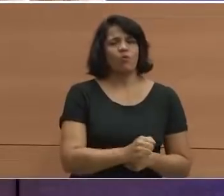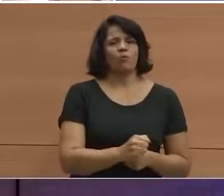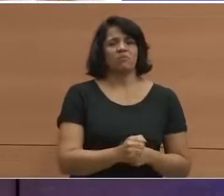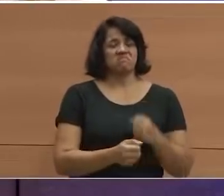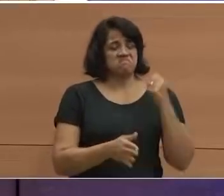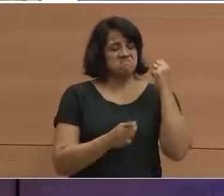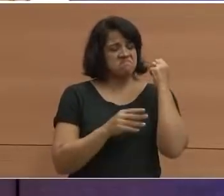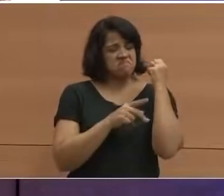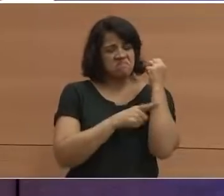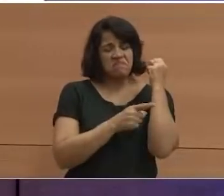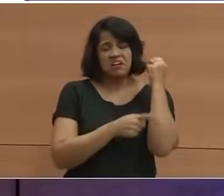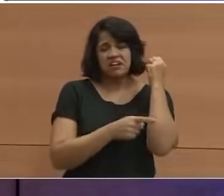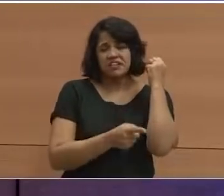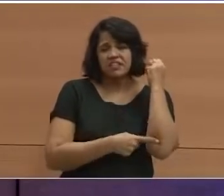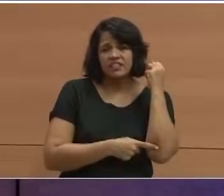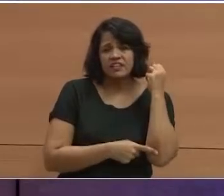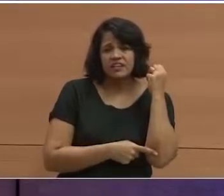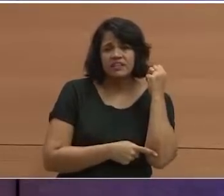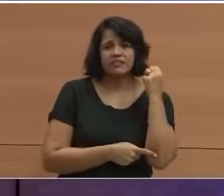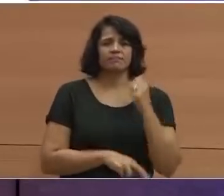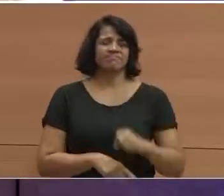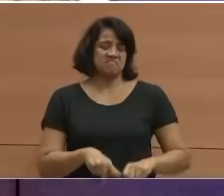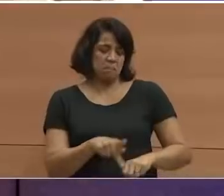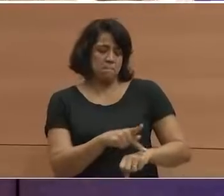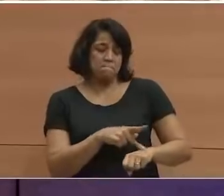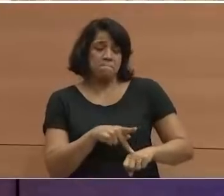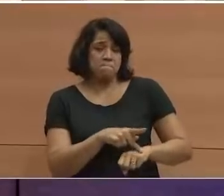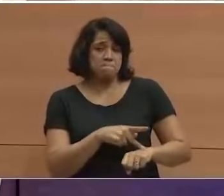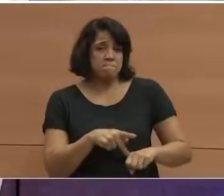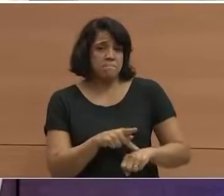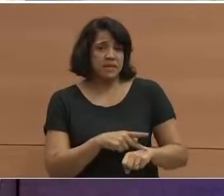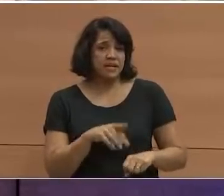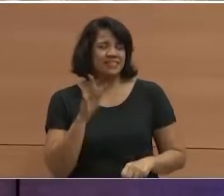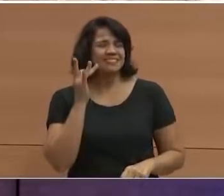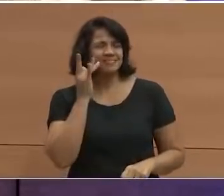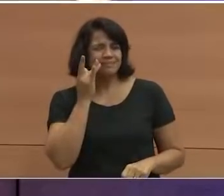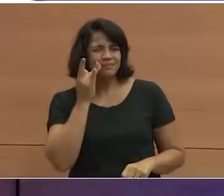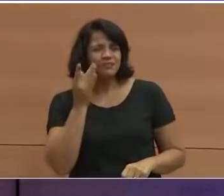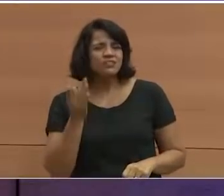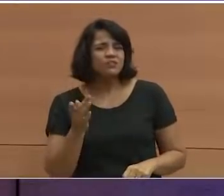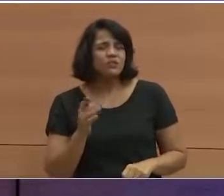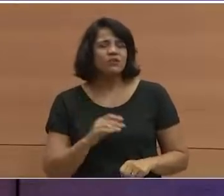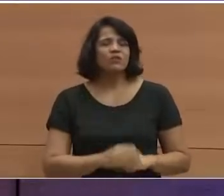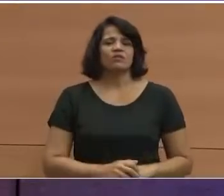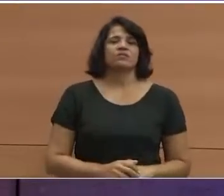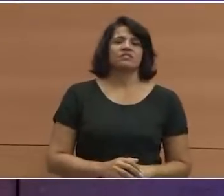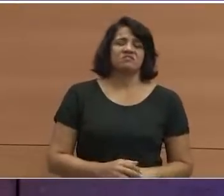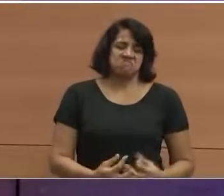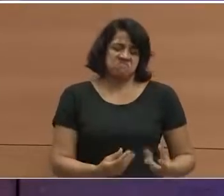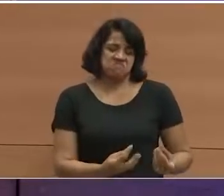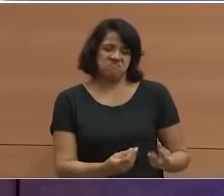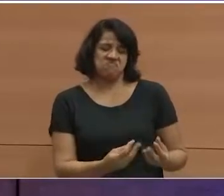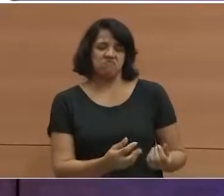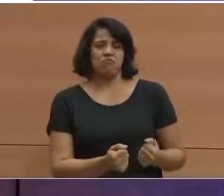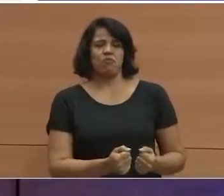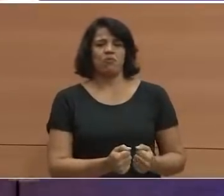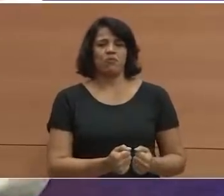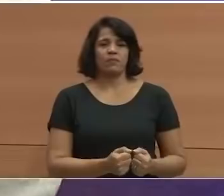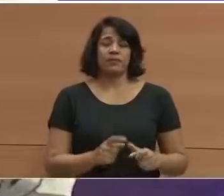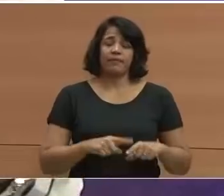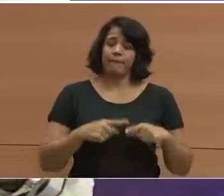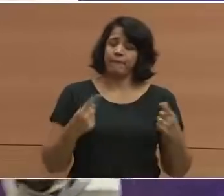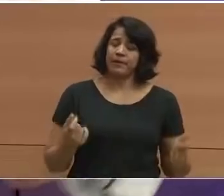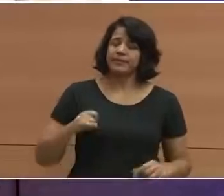com ouro, prata e pedras preciosas, mesmo que venha a prova do fogo, permanecerá. Mas